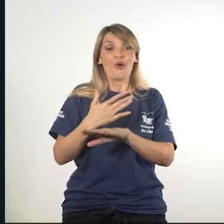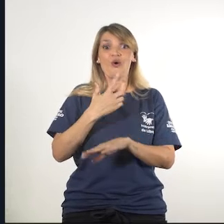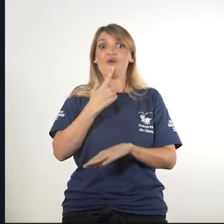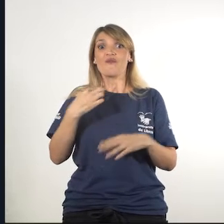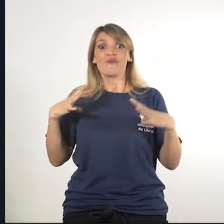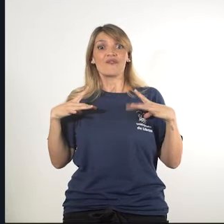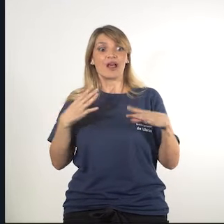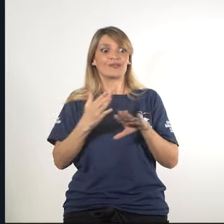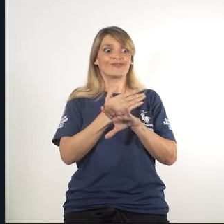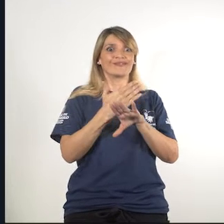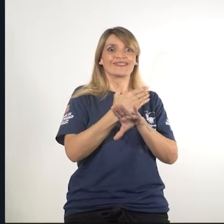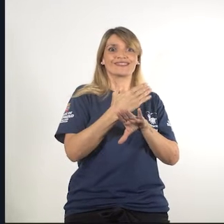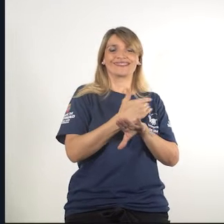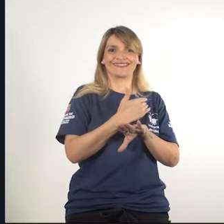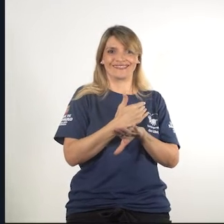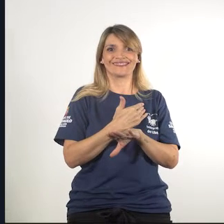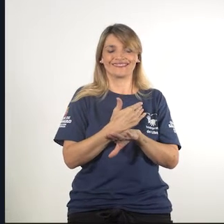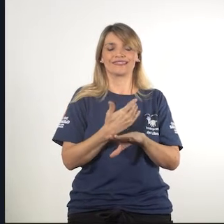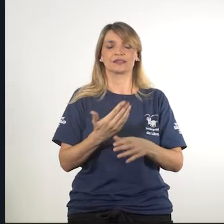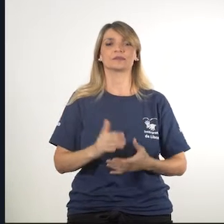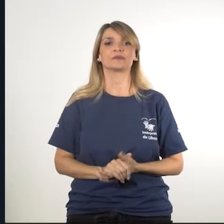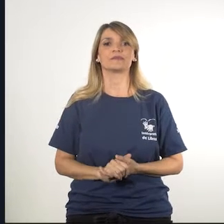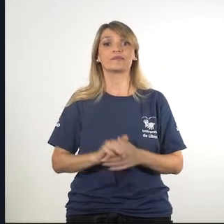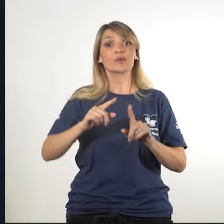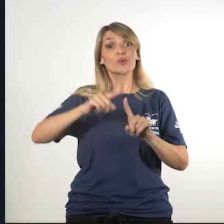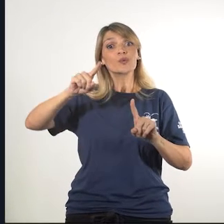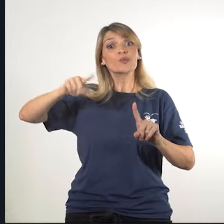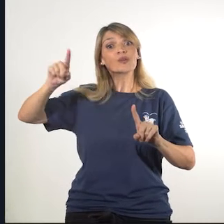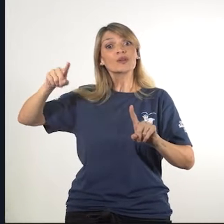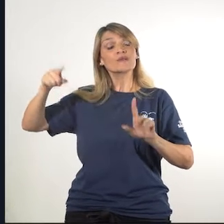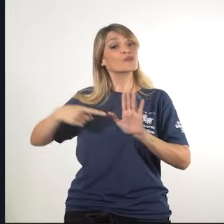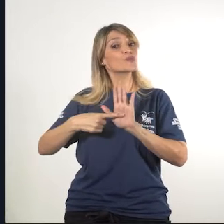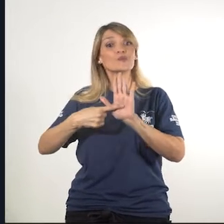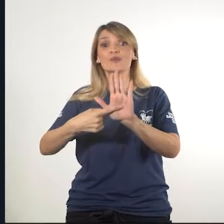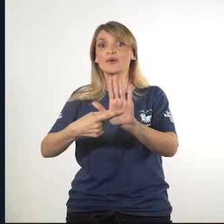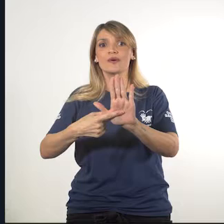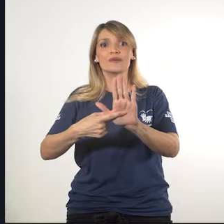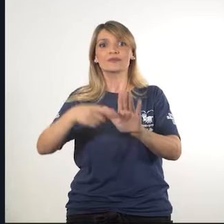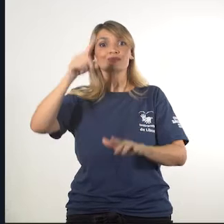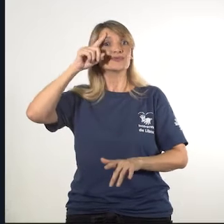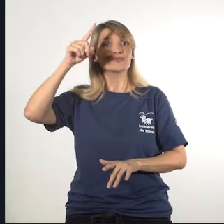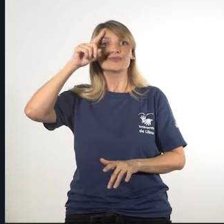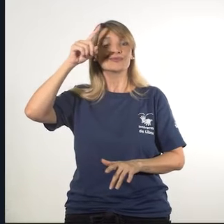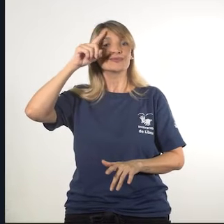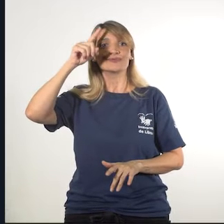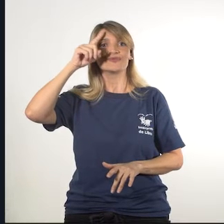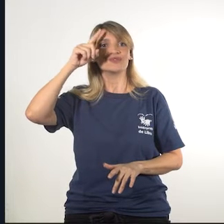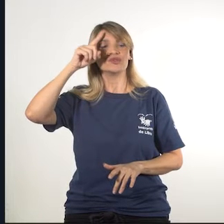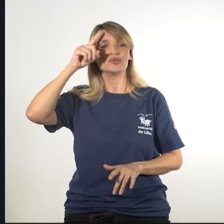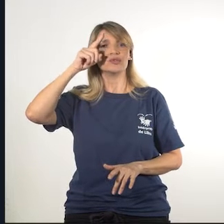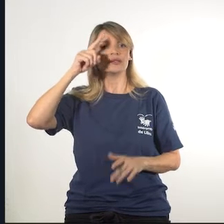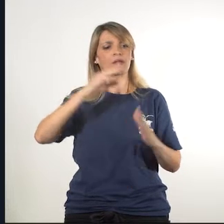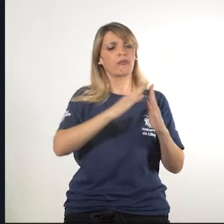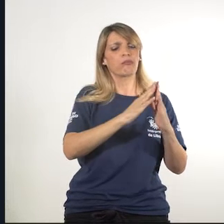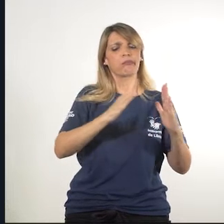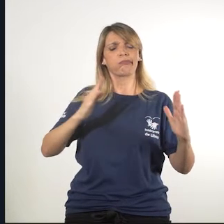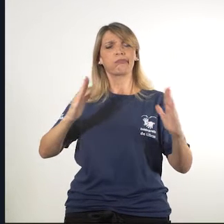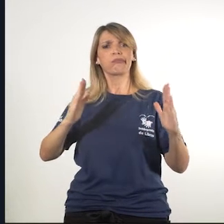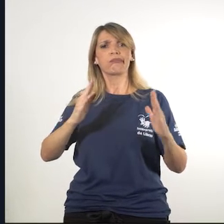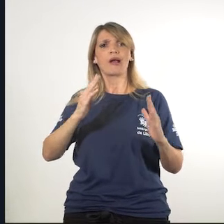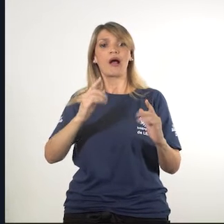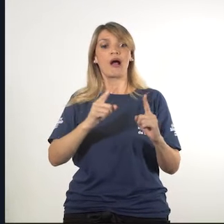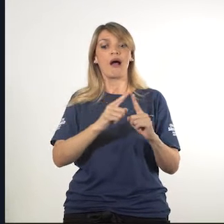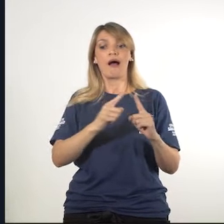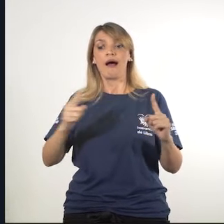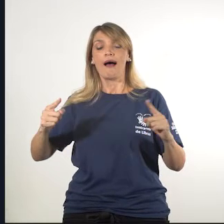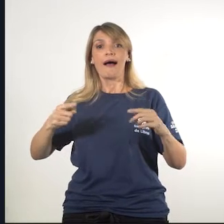gráfico que está aí agora aparecendo, tem aí o comportamento diário. Então, durante a semana de feriado,